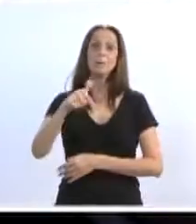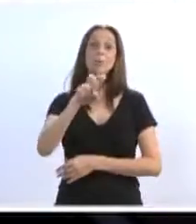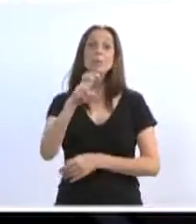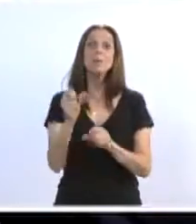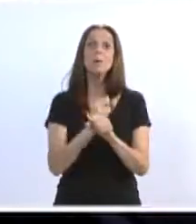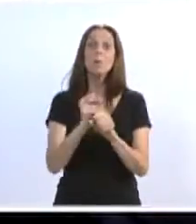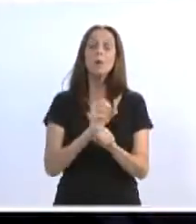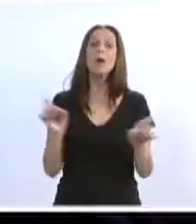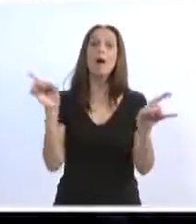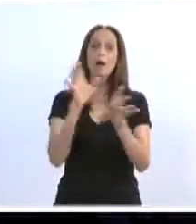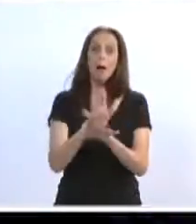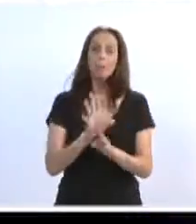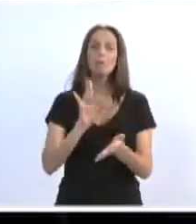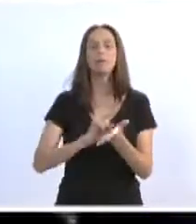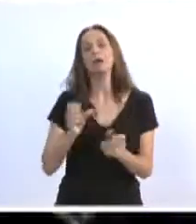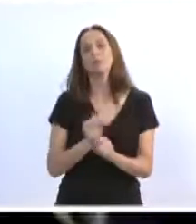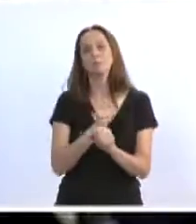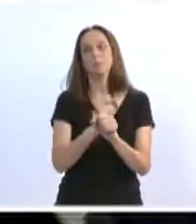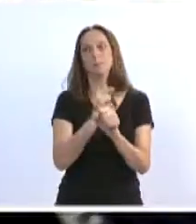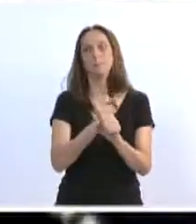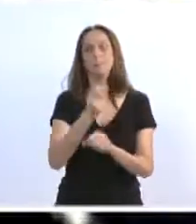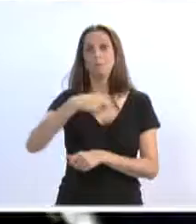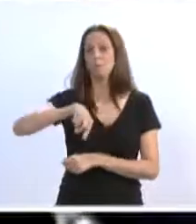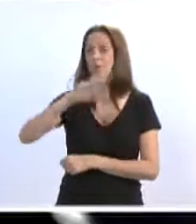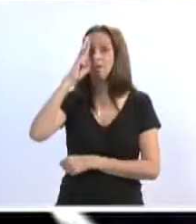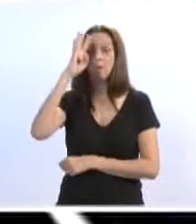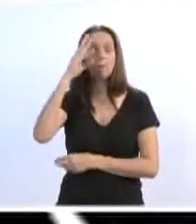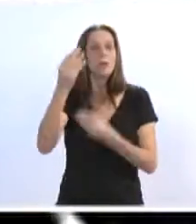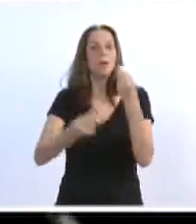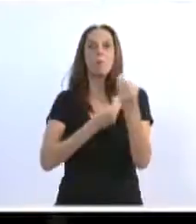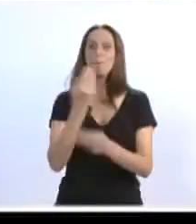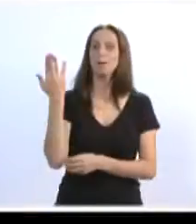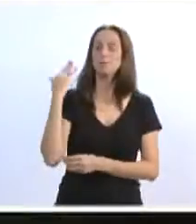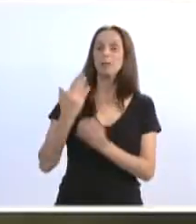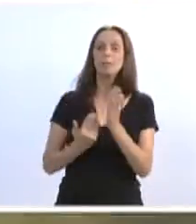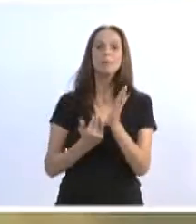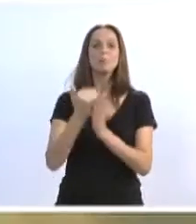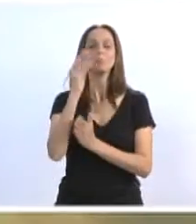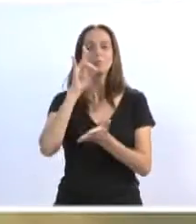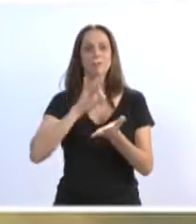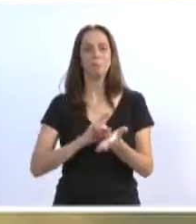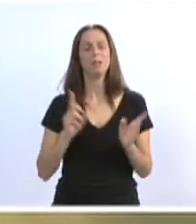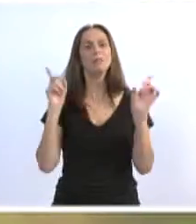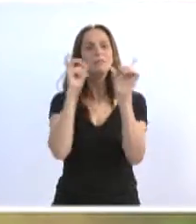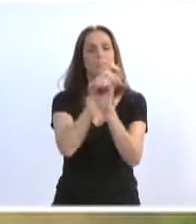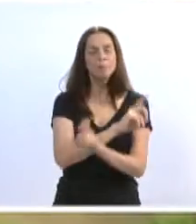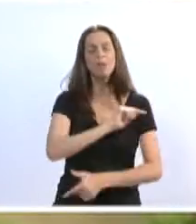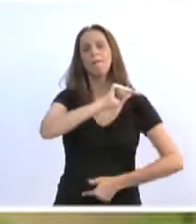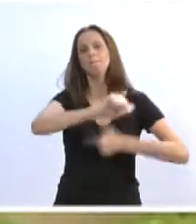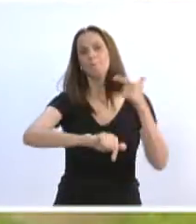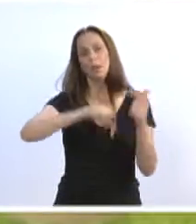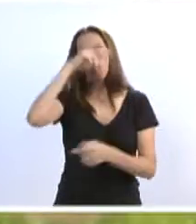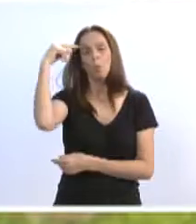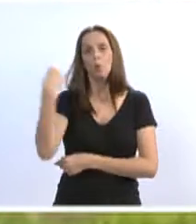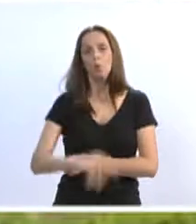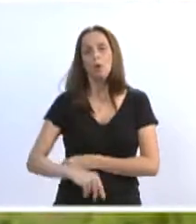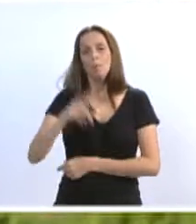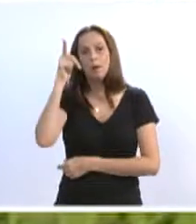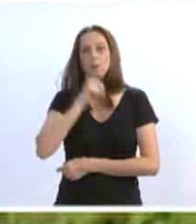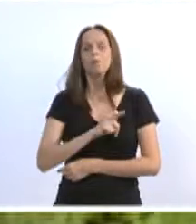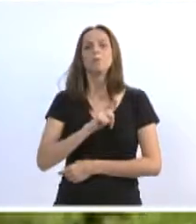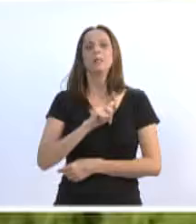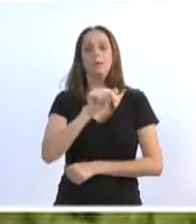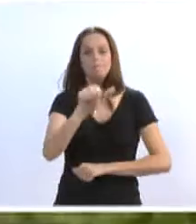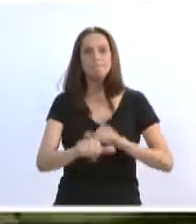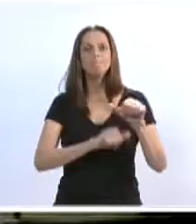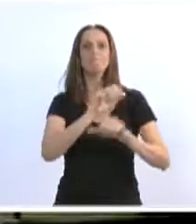os acessos. Muitos nem fazem ideia de como tudo começou, de como foi difícil e o trabalho que deu para transformar Blumenau